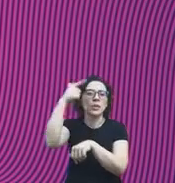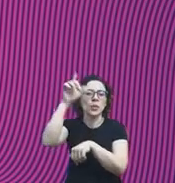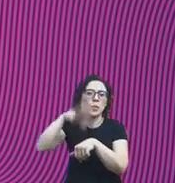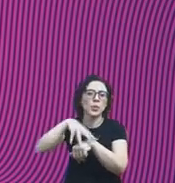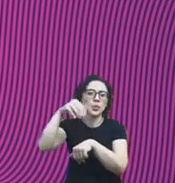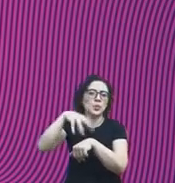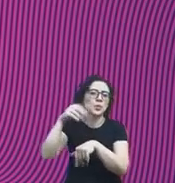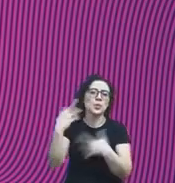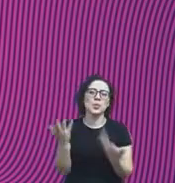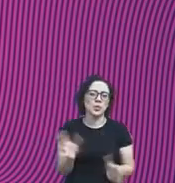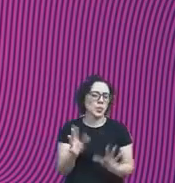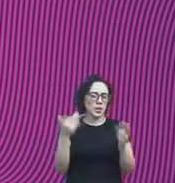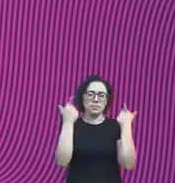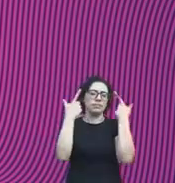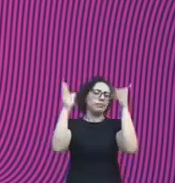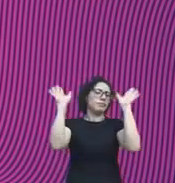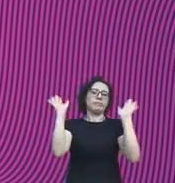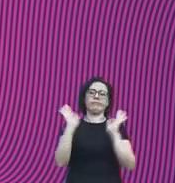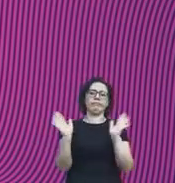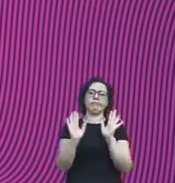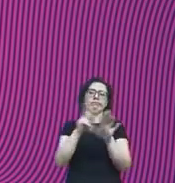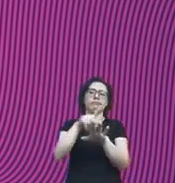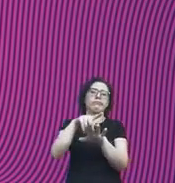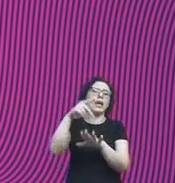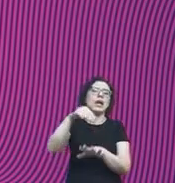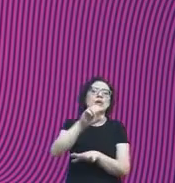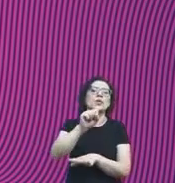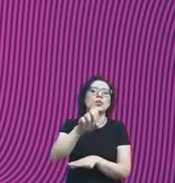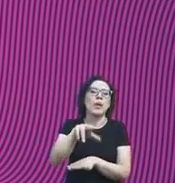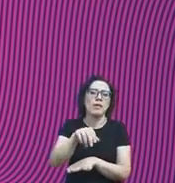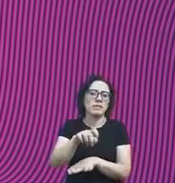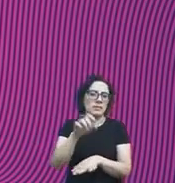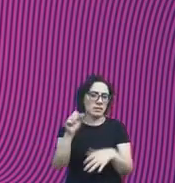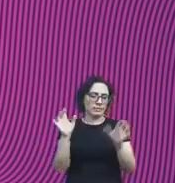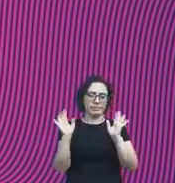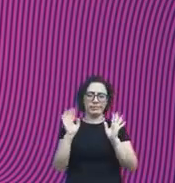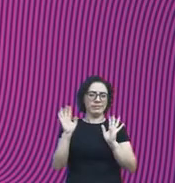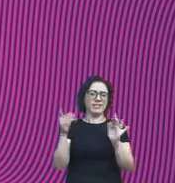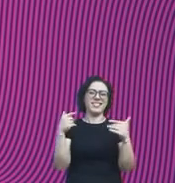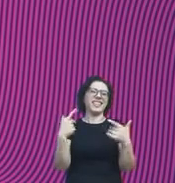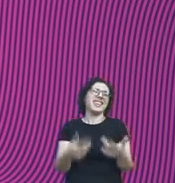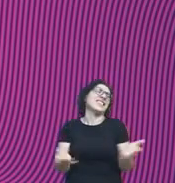Então, a questão da qualidade é um exemplo. A questão da atenção primária.